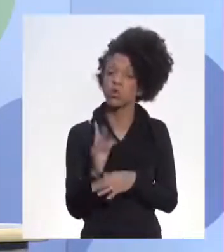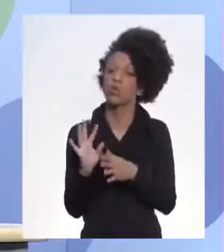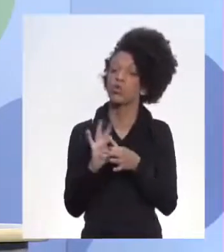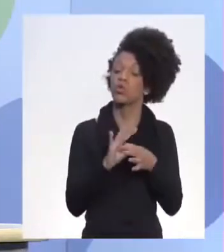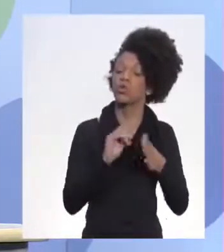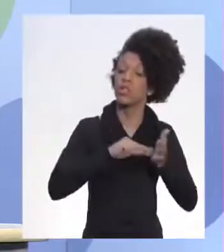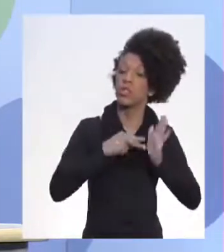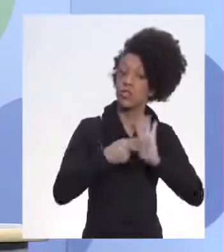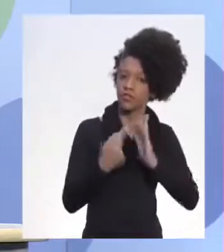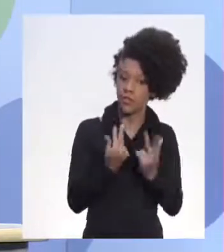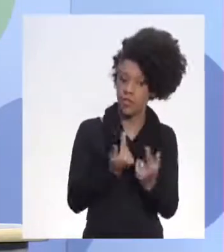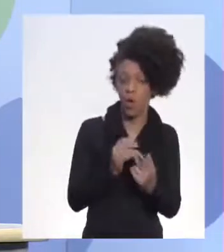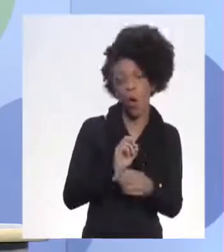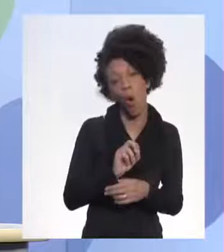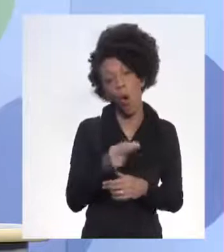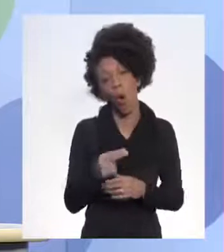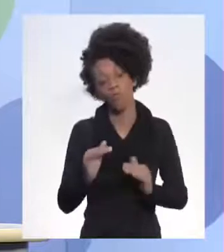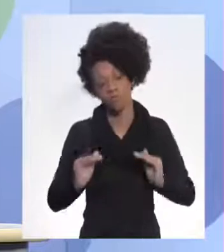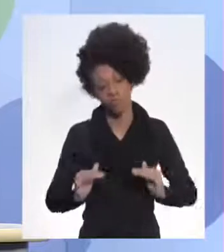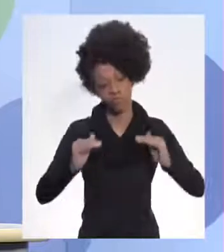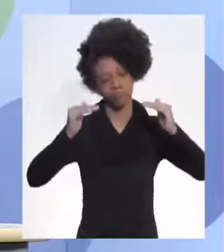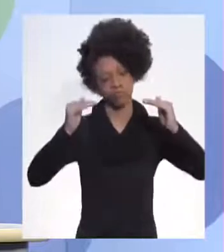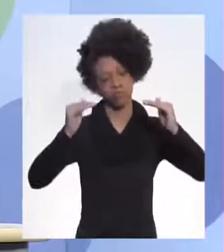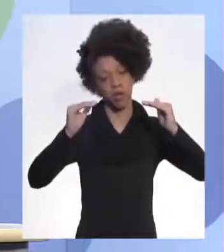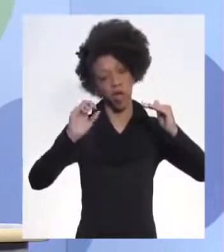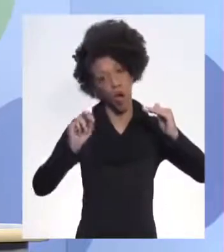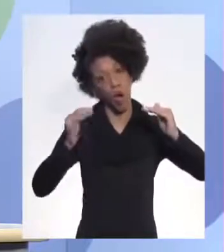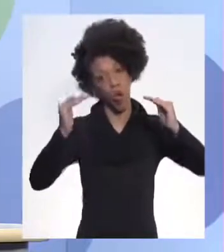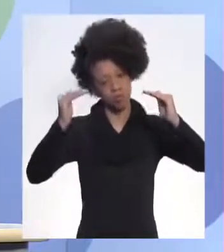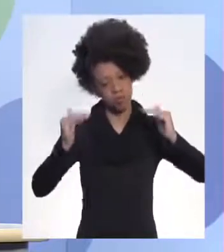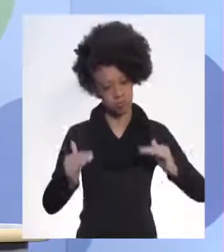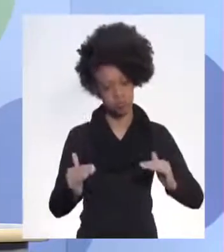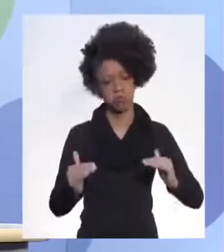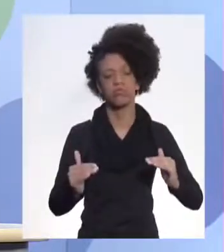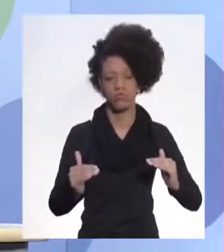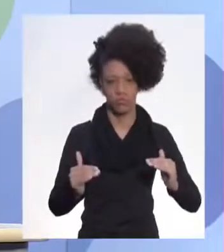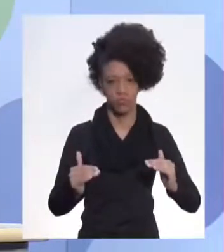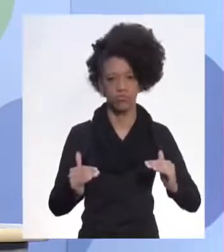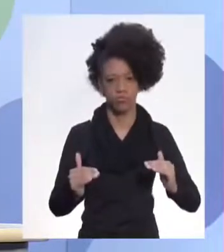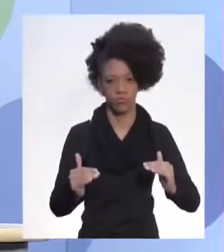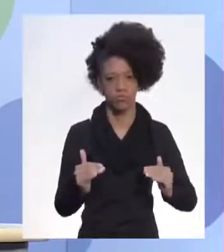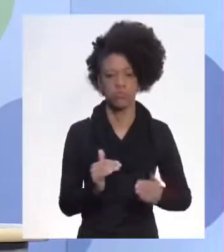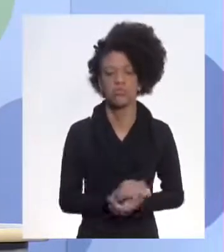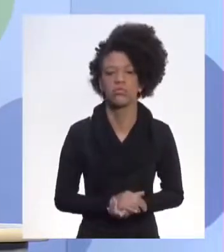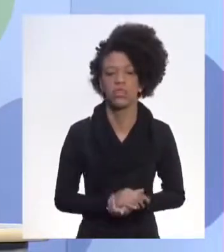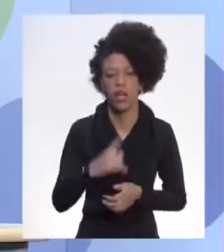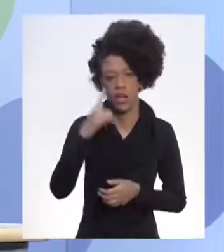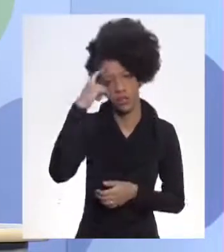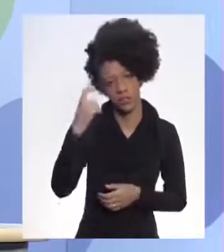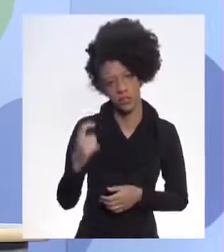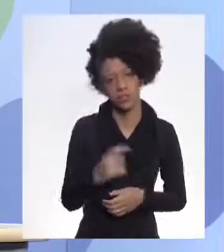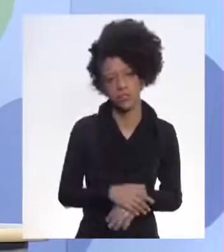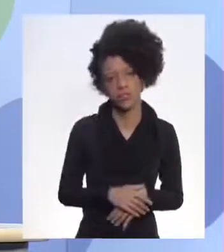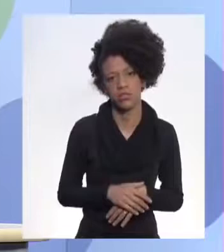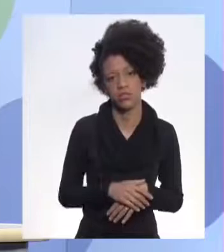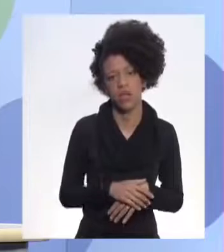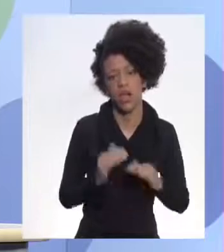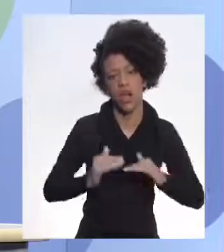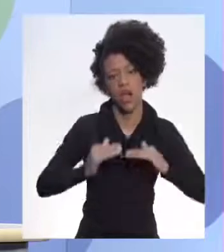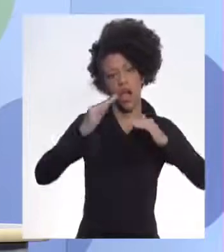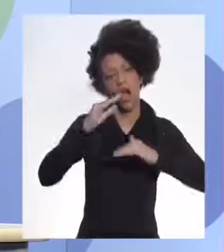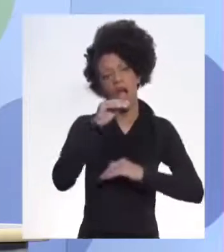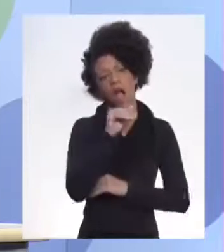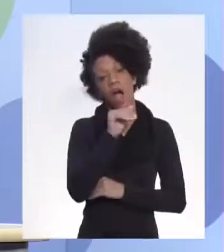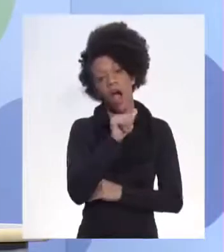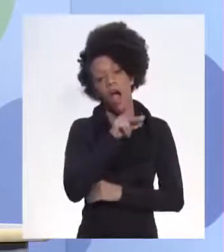sentido. Ou os dois sobem, ou, que é a ideia do aumentar, ou os dois descem, que é a ideia do diminuir,